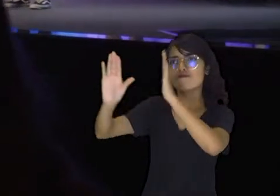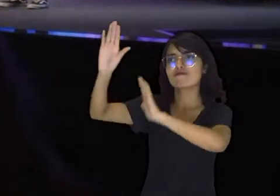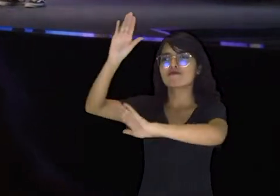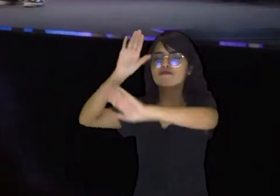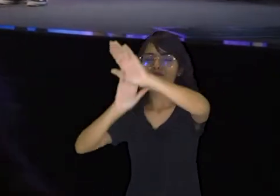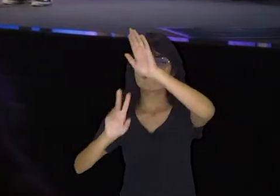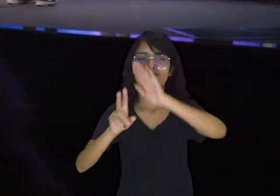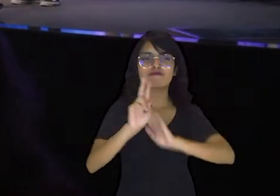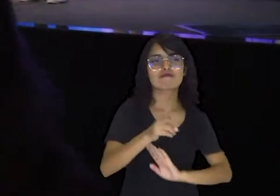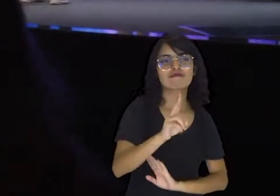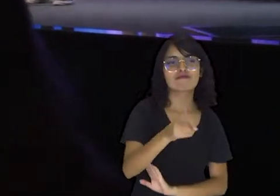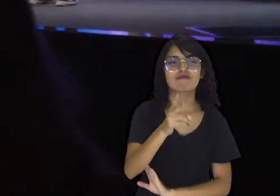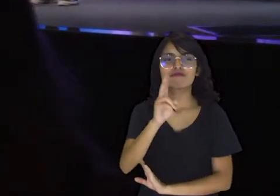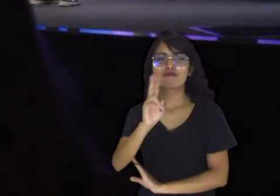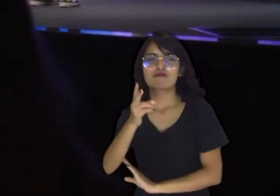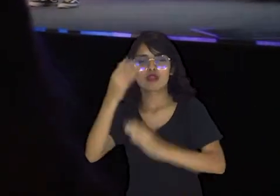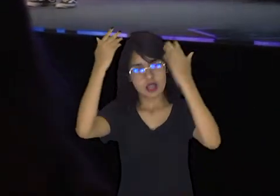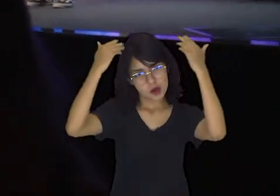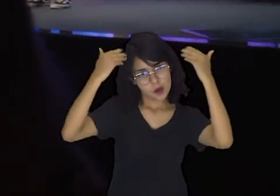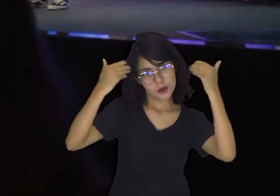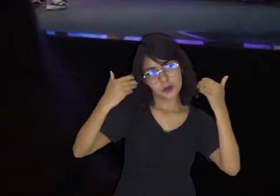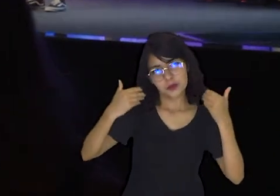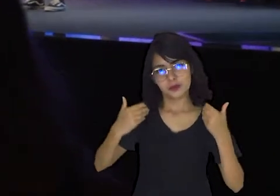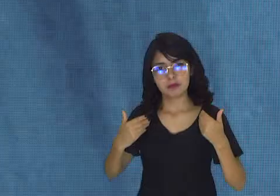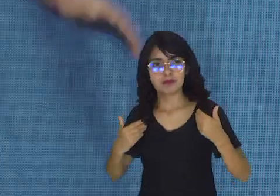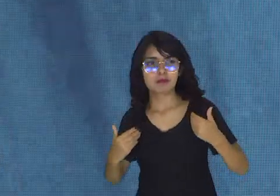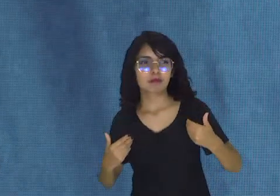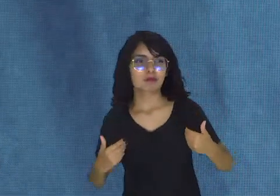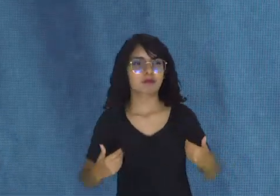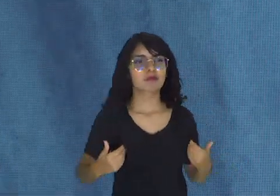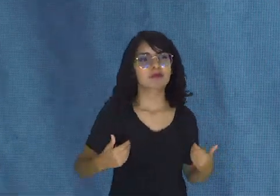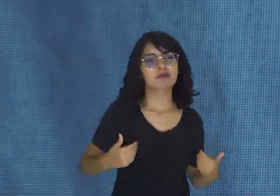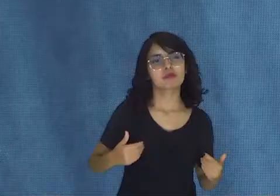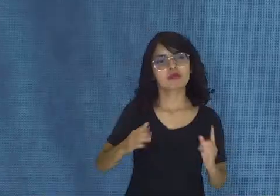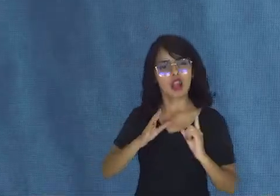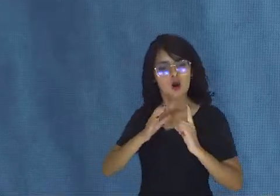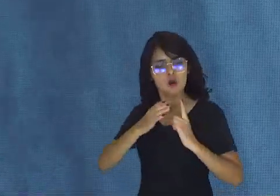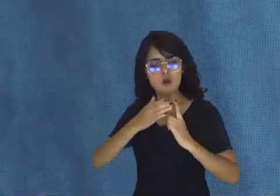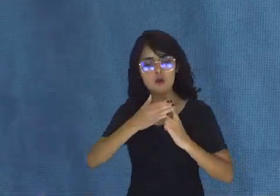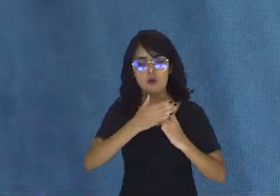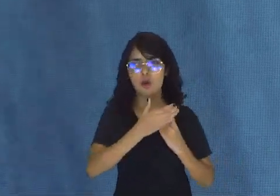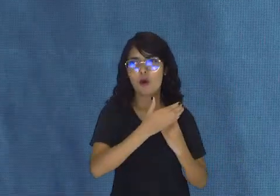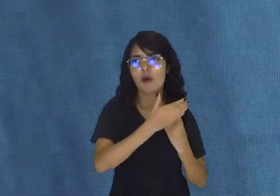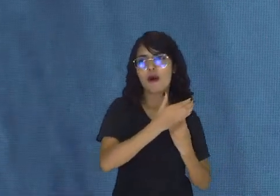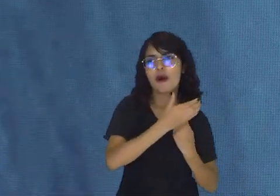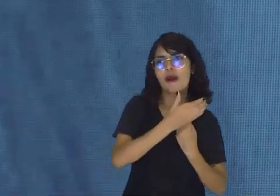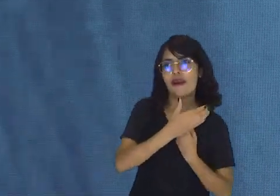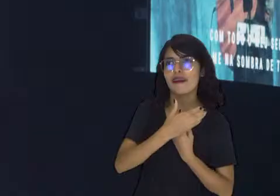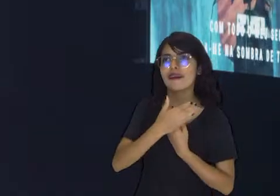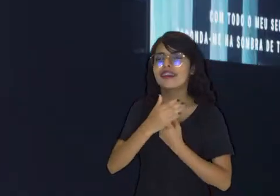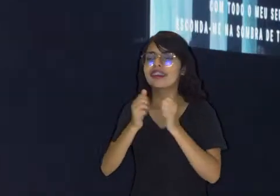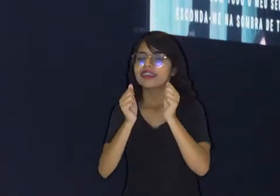adorando sempre com todo o meu ser. Estou na minha